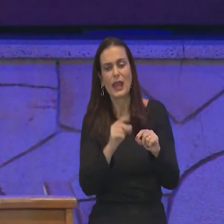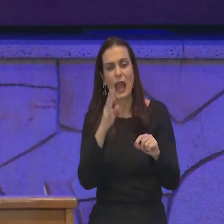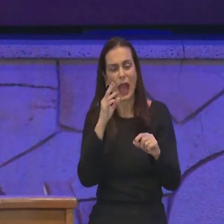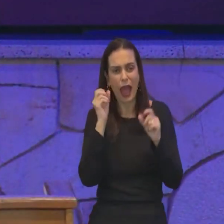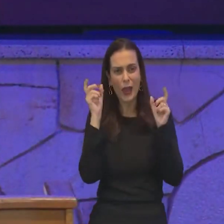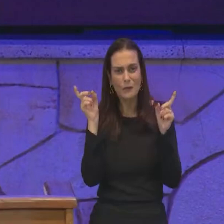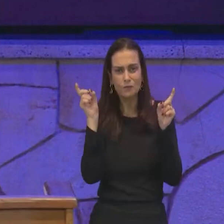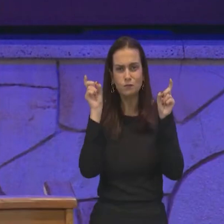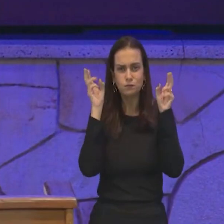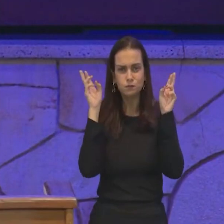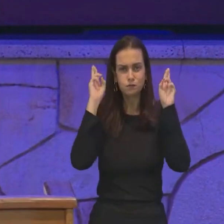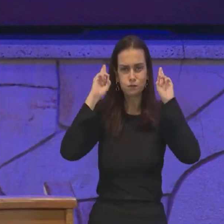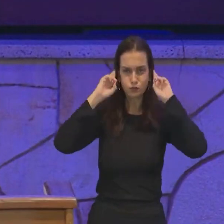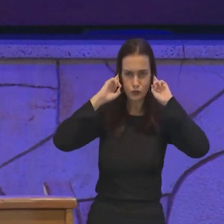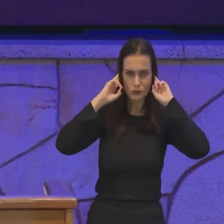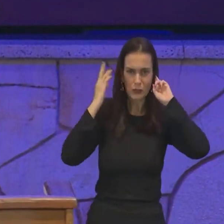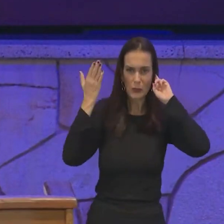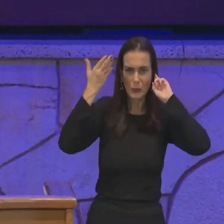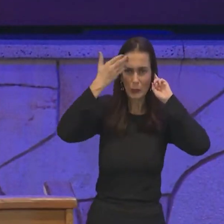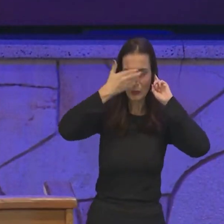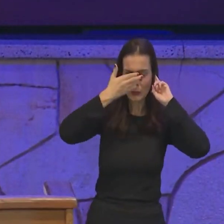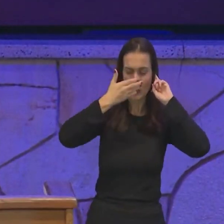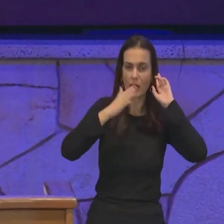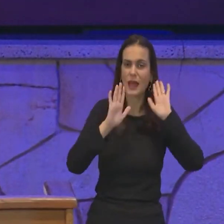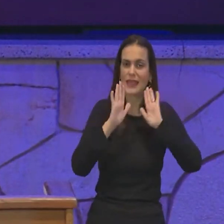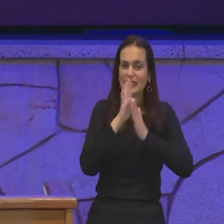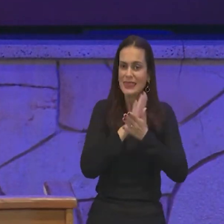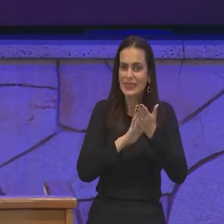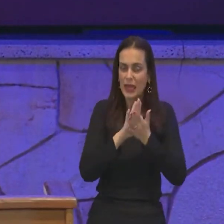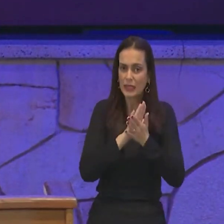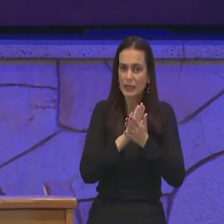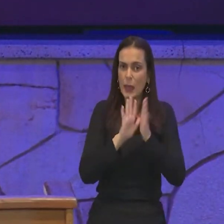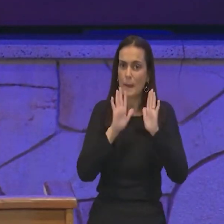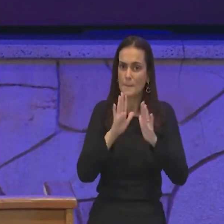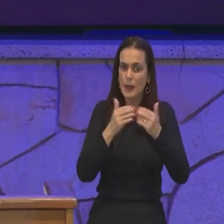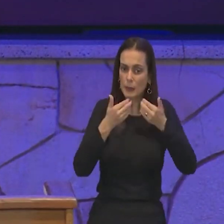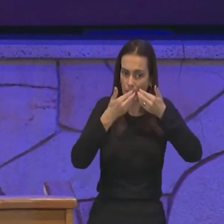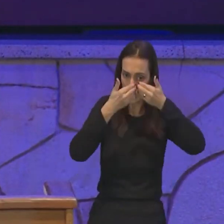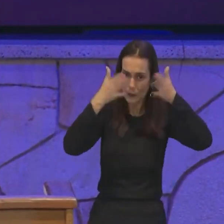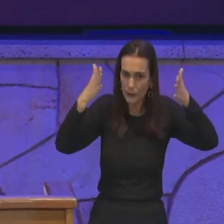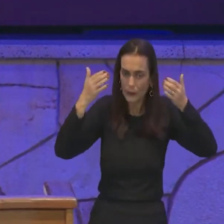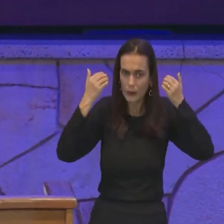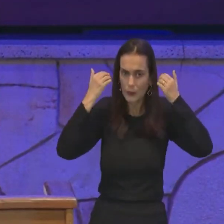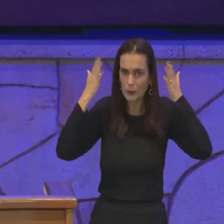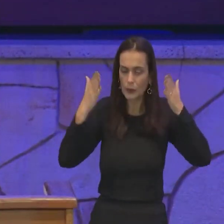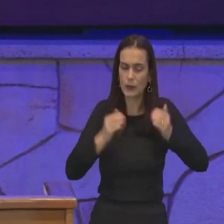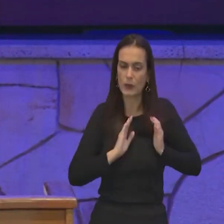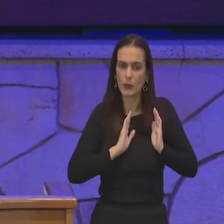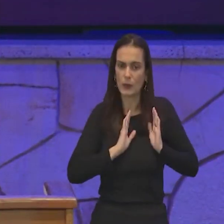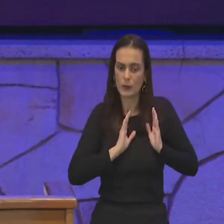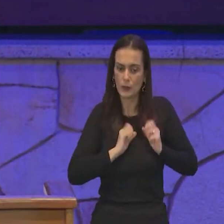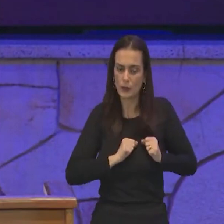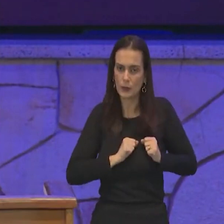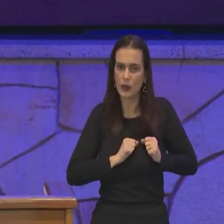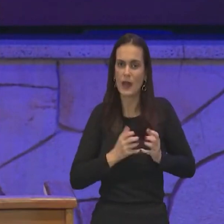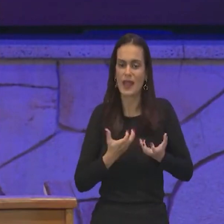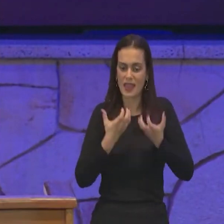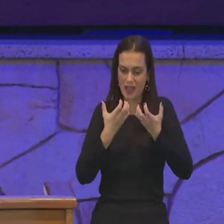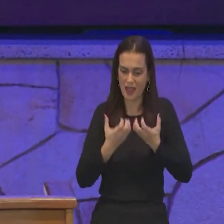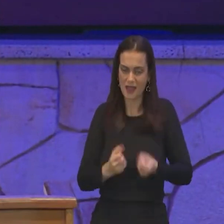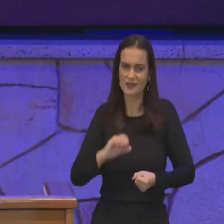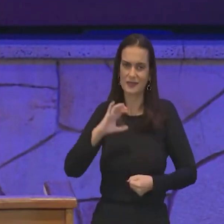olhos, para que ele não venha a ver com os olhos, e ouvir com os ouvidos, e a entender com o coração, e se converta e seja